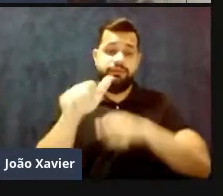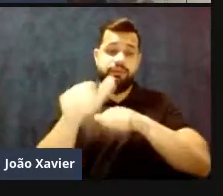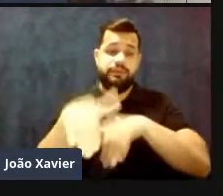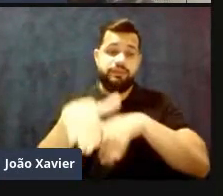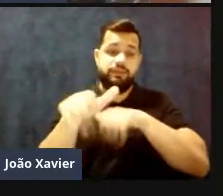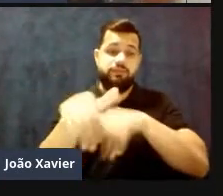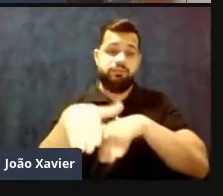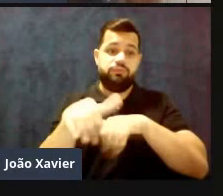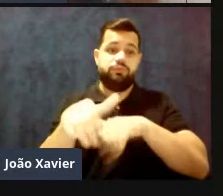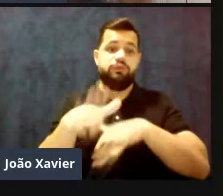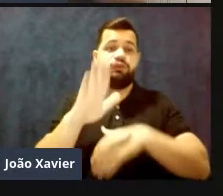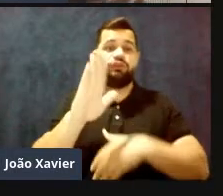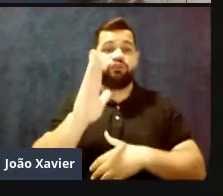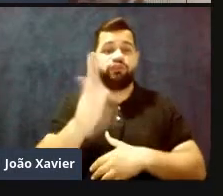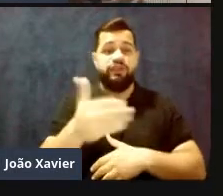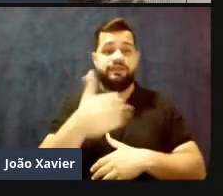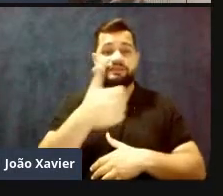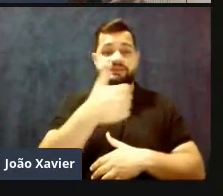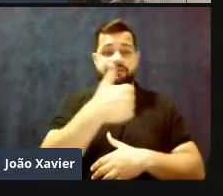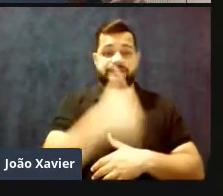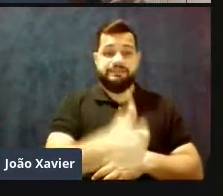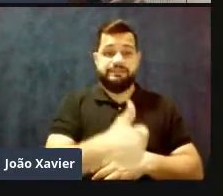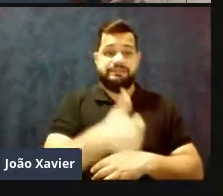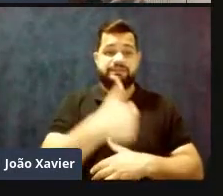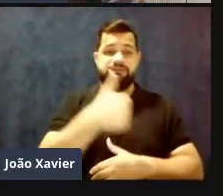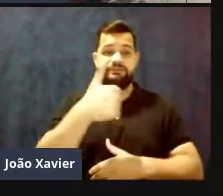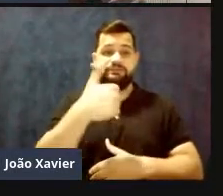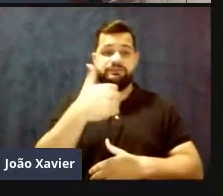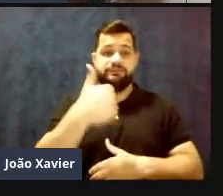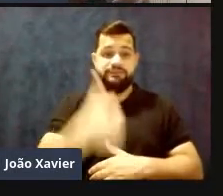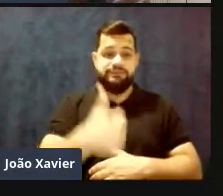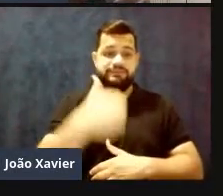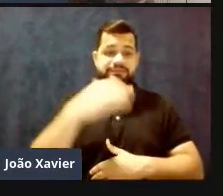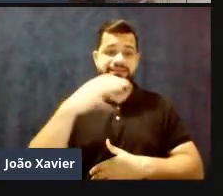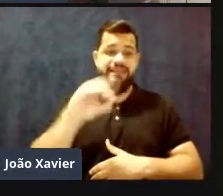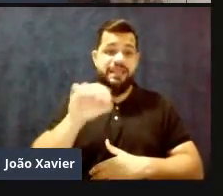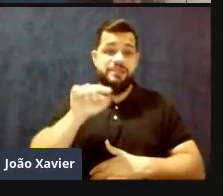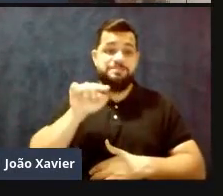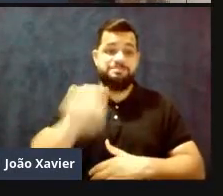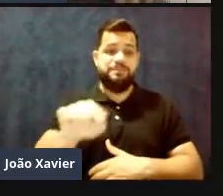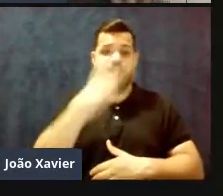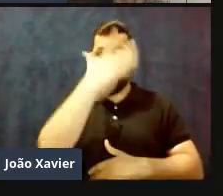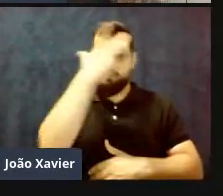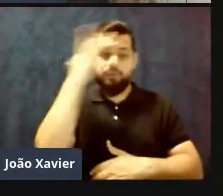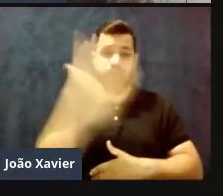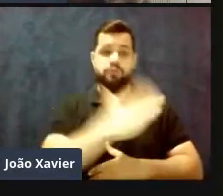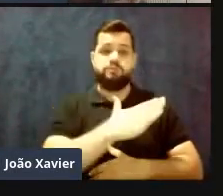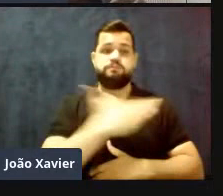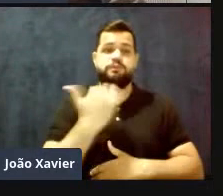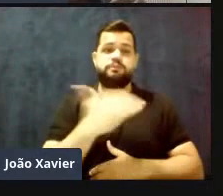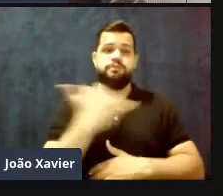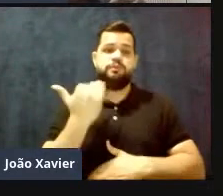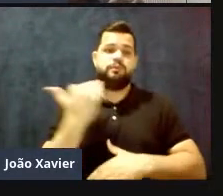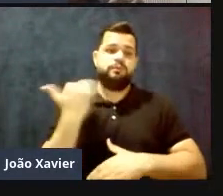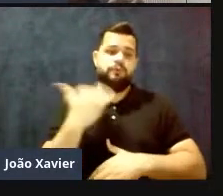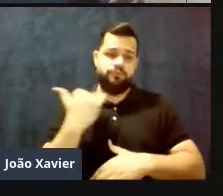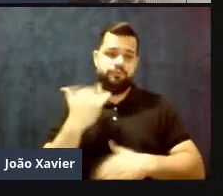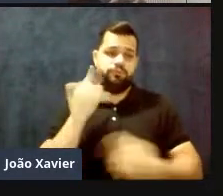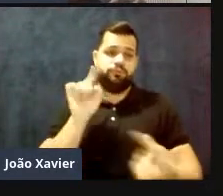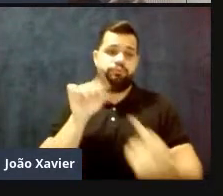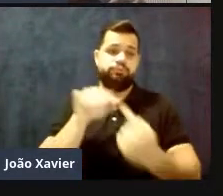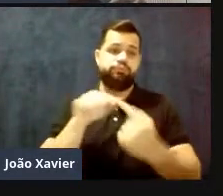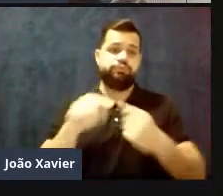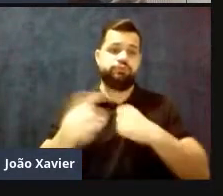Brasil. Curiosamente, nessa mesma data, do dia 17 de março, foi quando no Acre nós tivemos as 3 primeiras confirmações